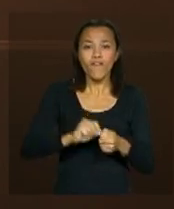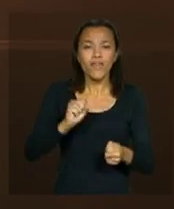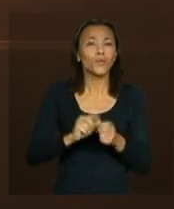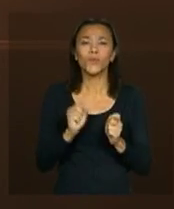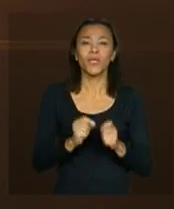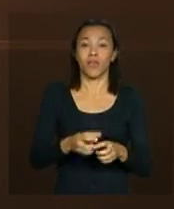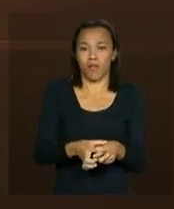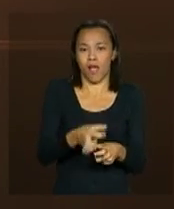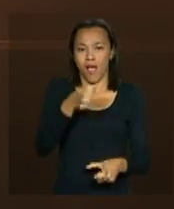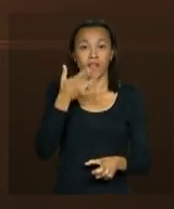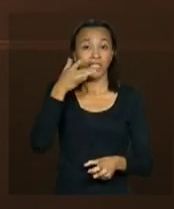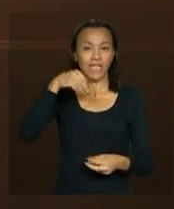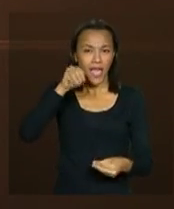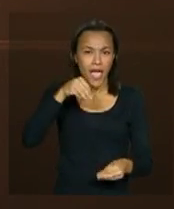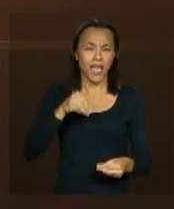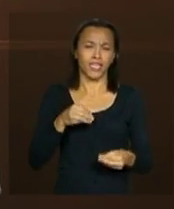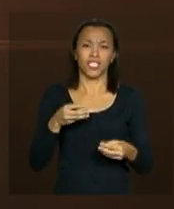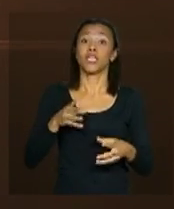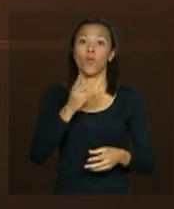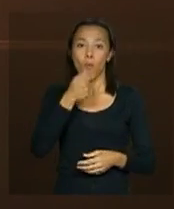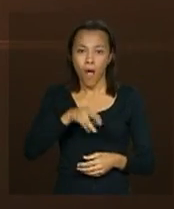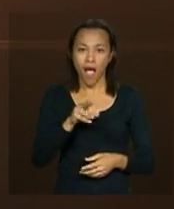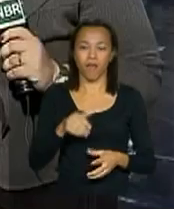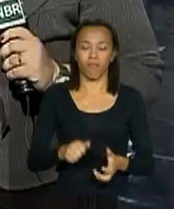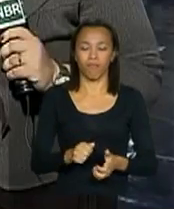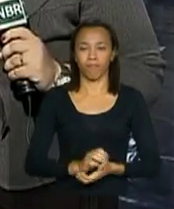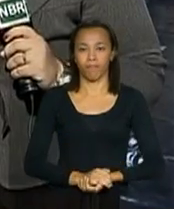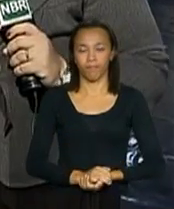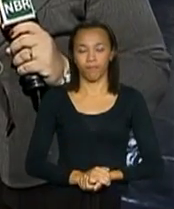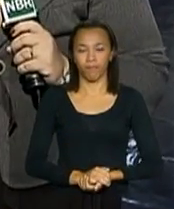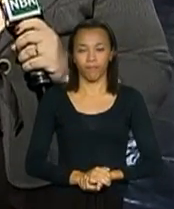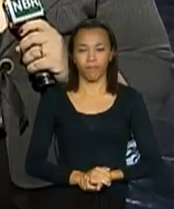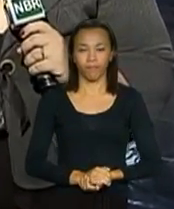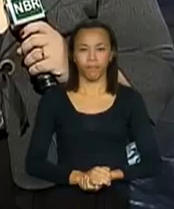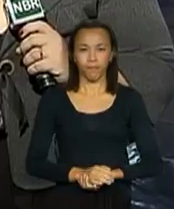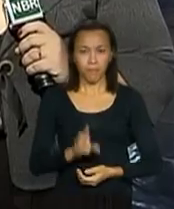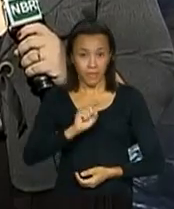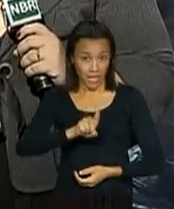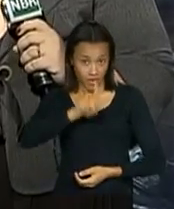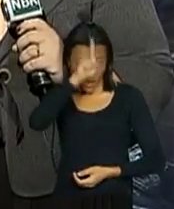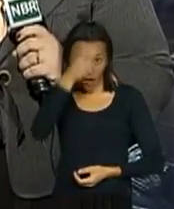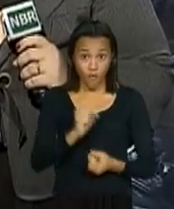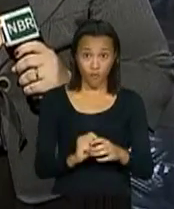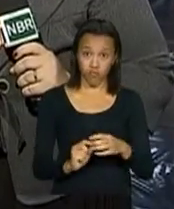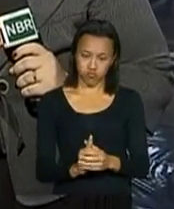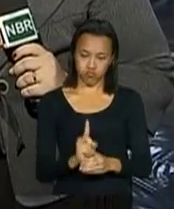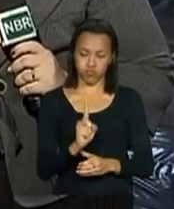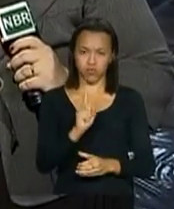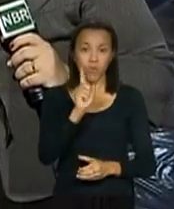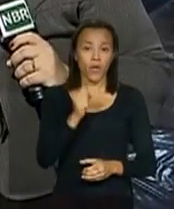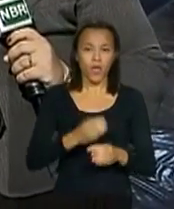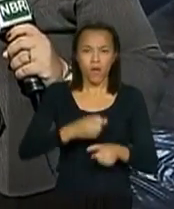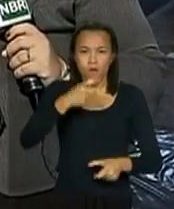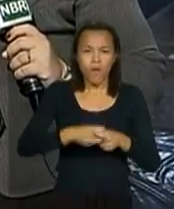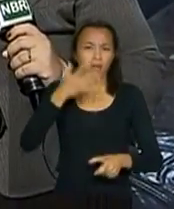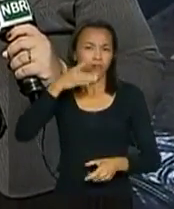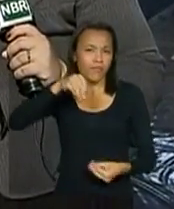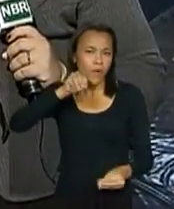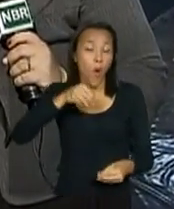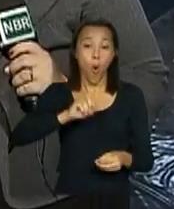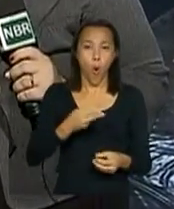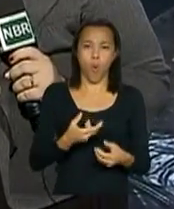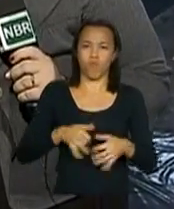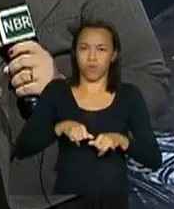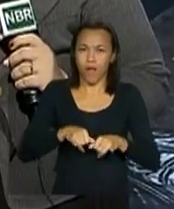PET, movido a água e ar comprimido. Criar um foguete com uma garrafa PET ou um carrinho com a ajuda